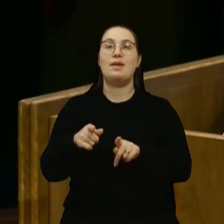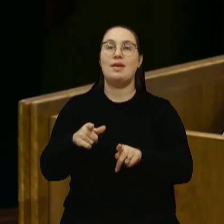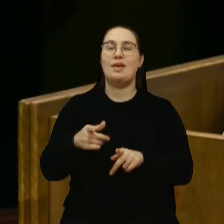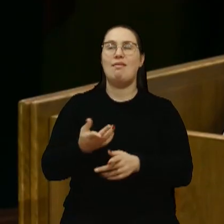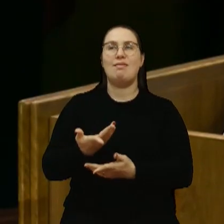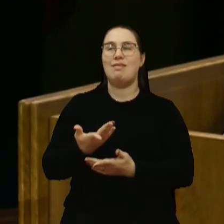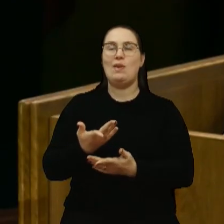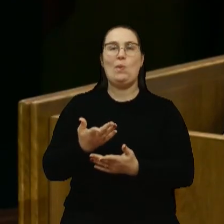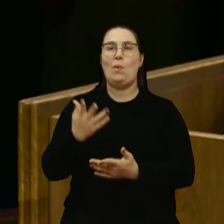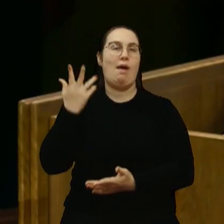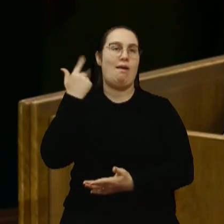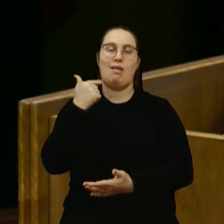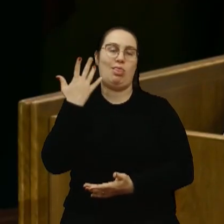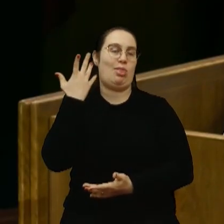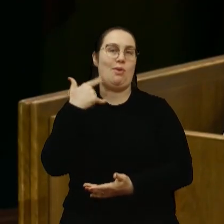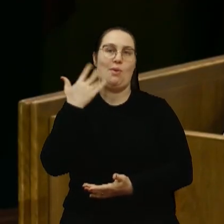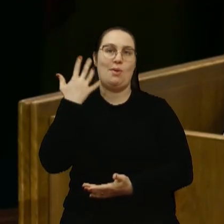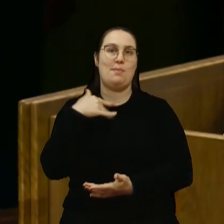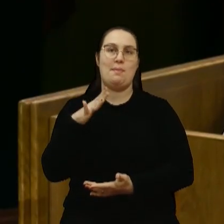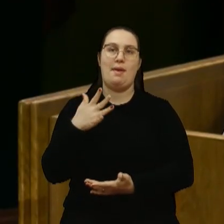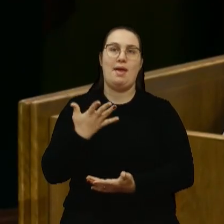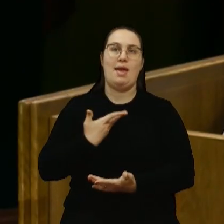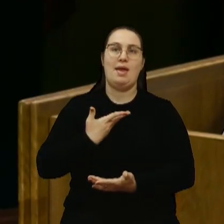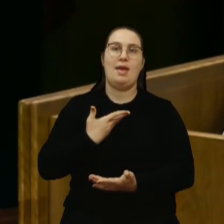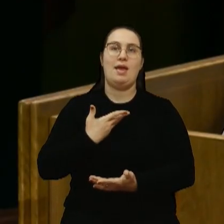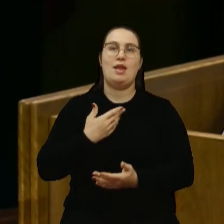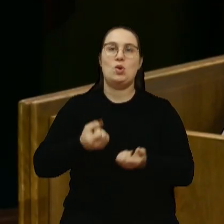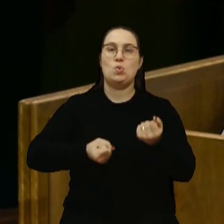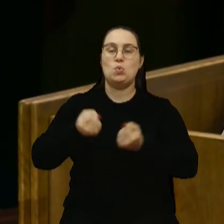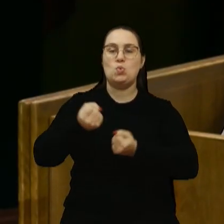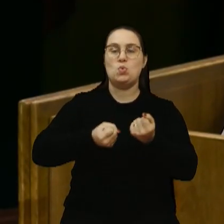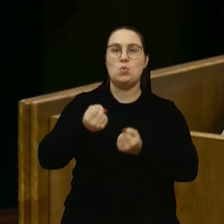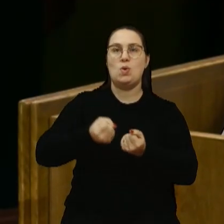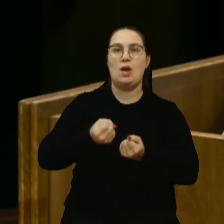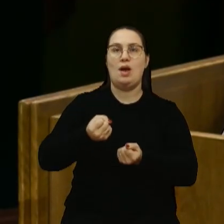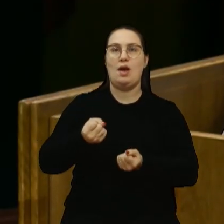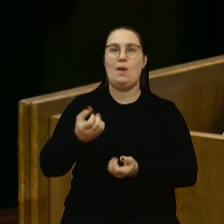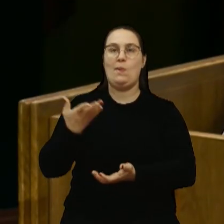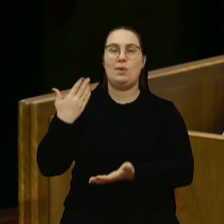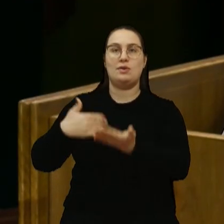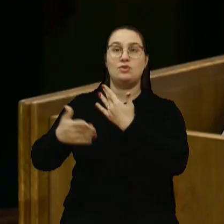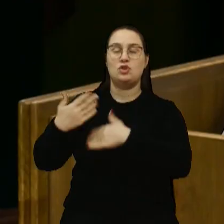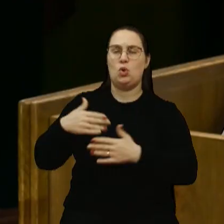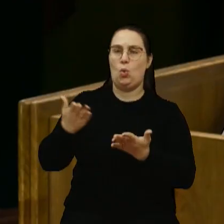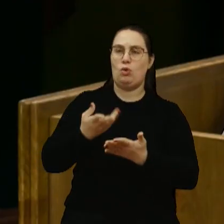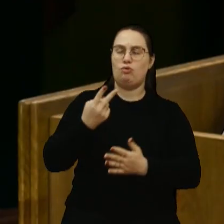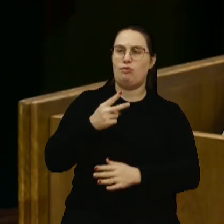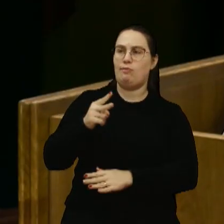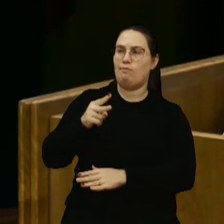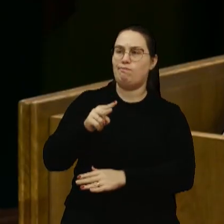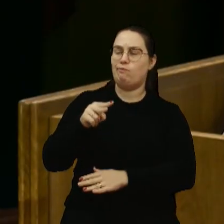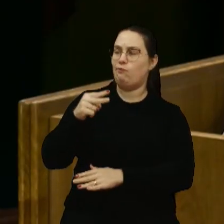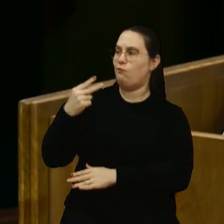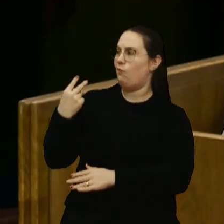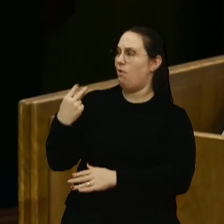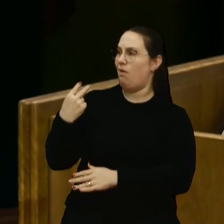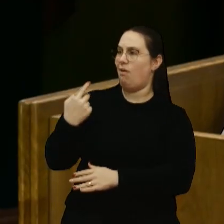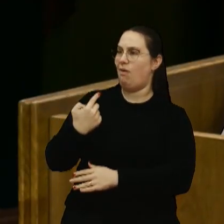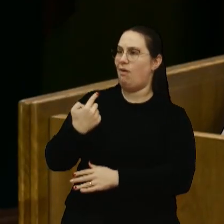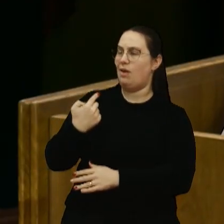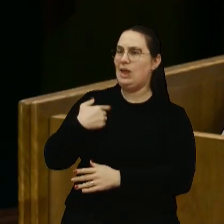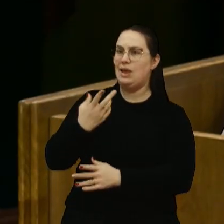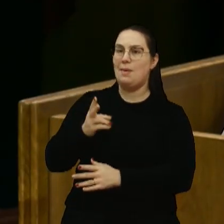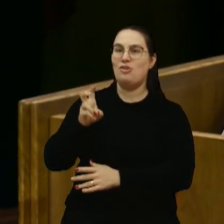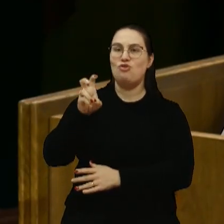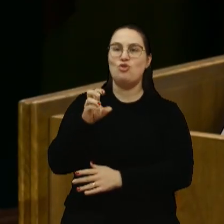pouco comum no meio do antigo mobilismo. Hoje, olhar para trás e ver que mais de